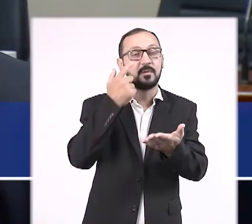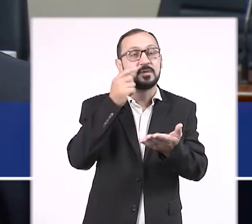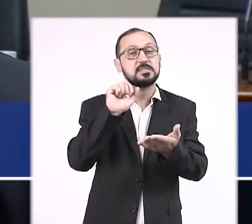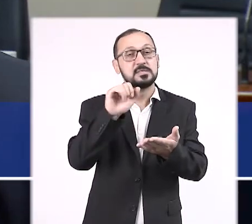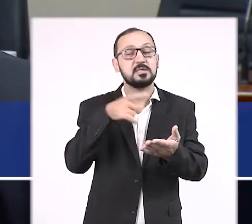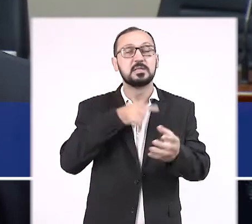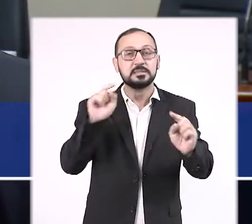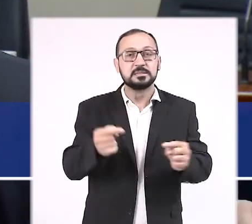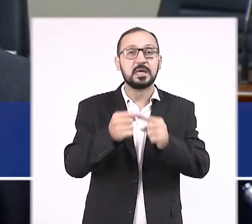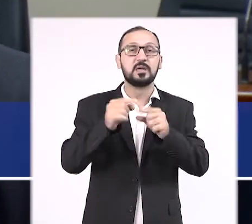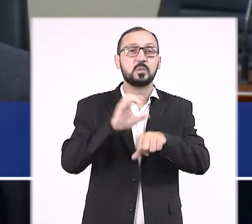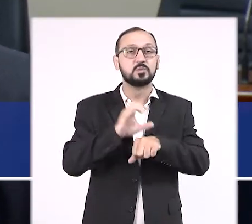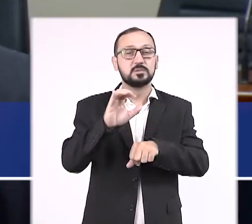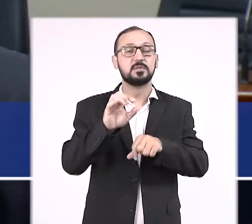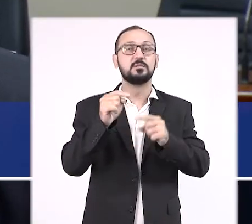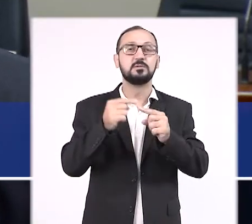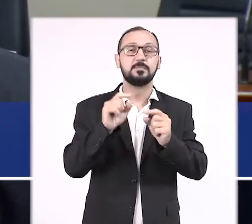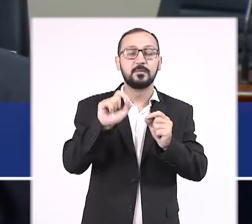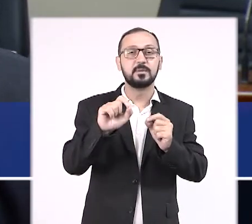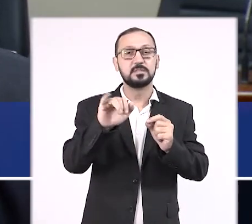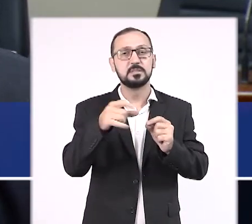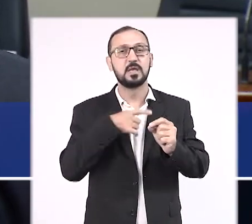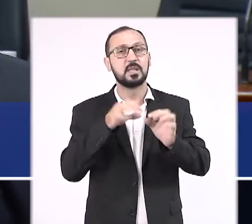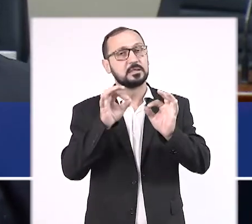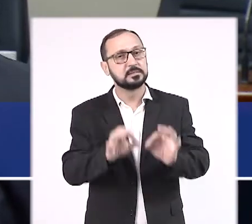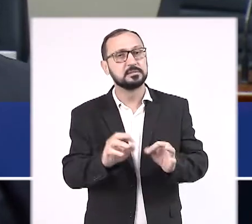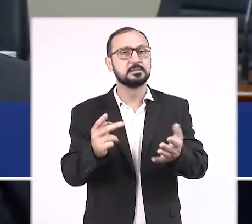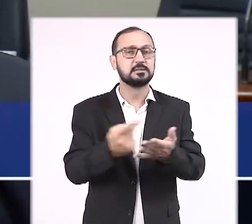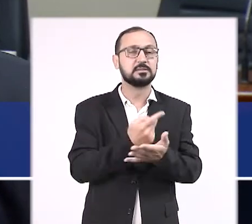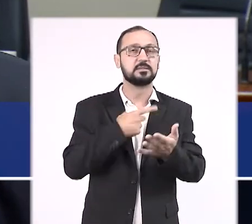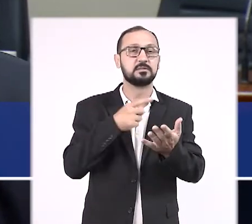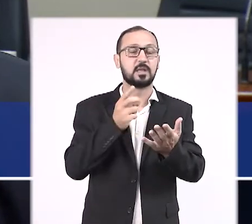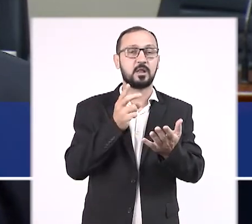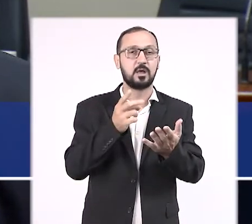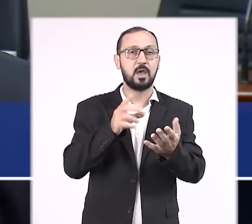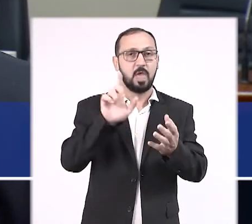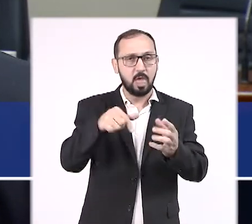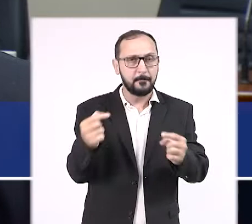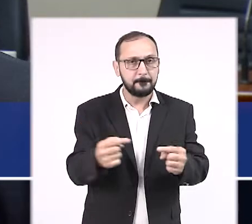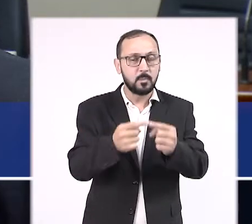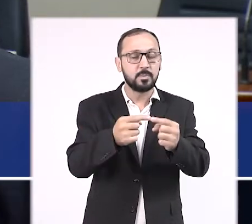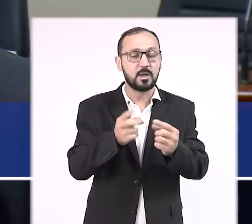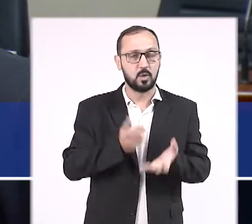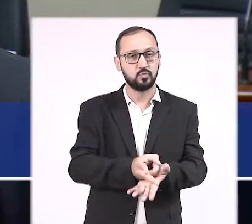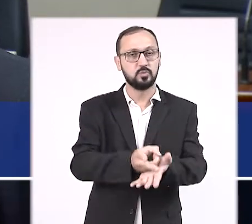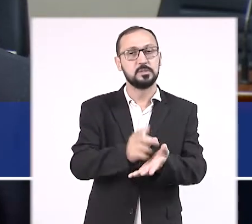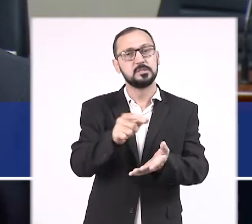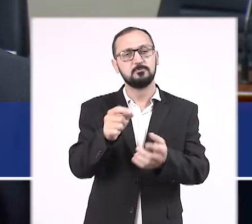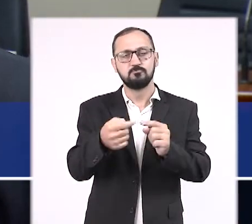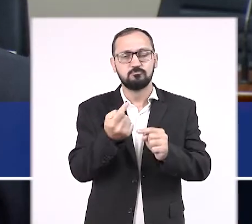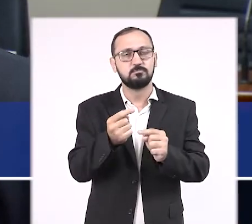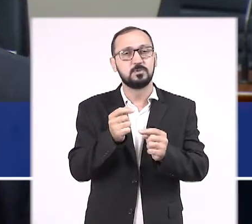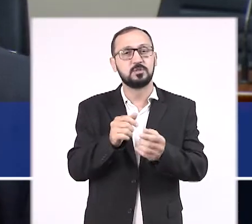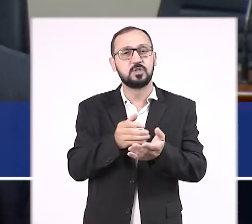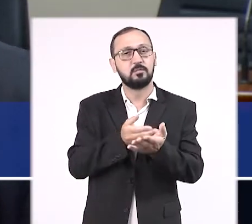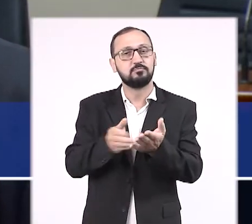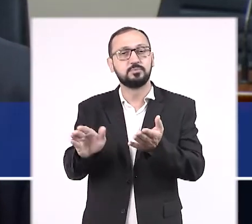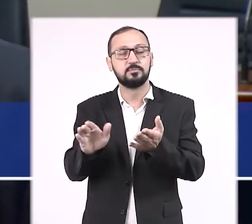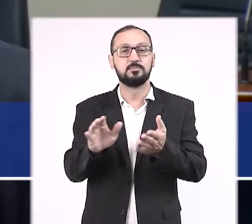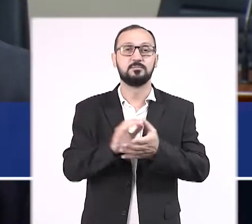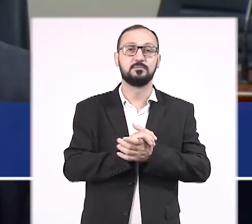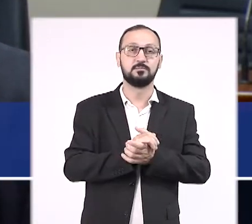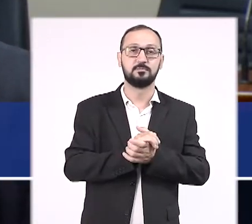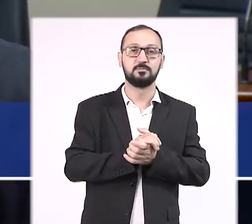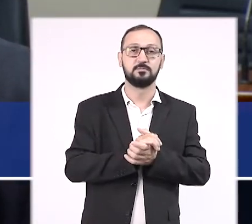relação à constitucionalidade ou não. Aqui ela já recebe o crivo, se ela é constitucional, ela tramita, se ela não é, ela obviamente que ela é rejeitada